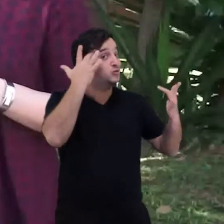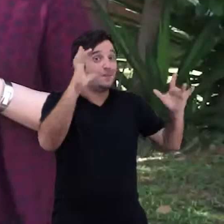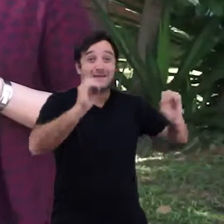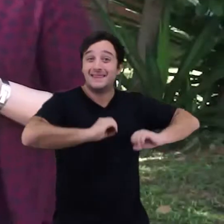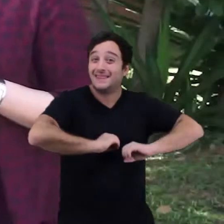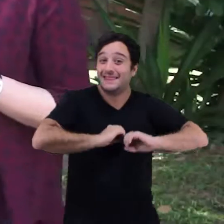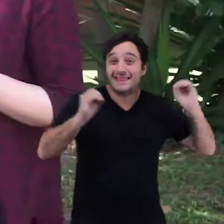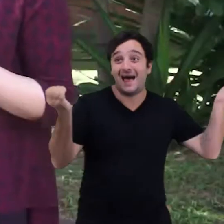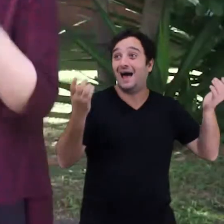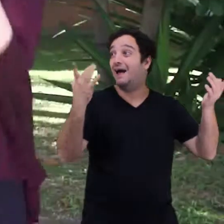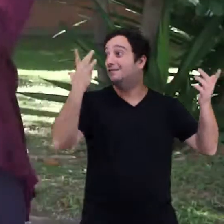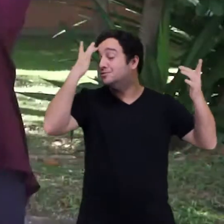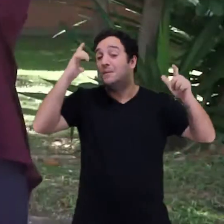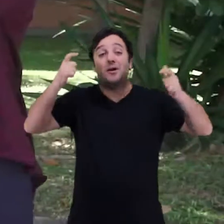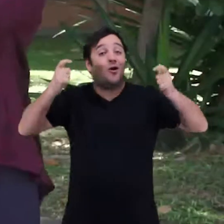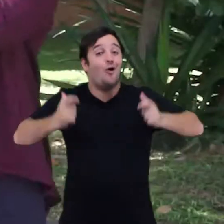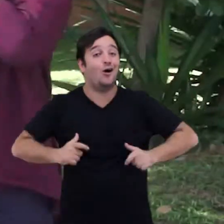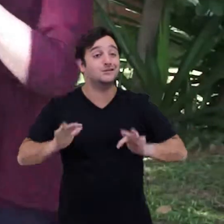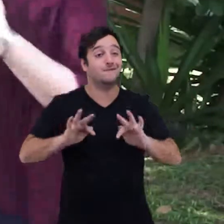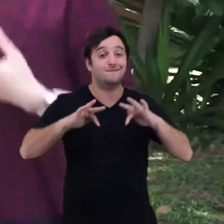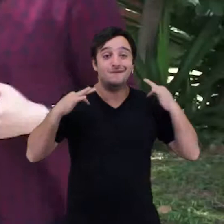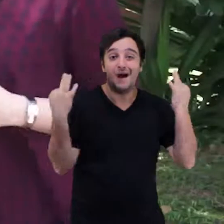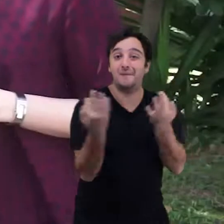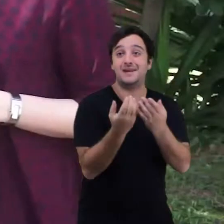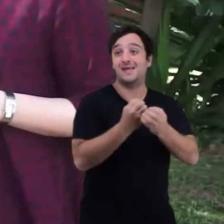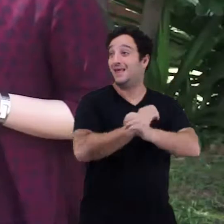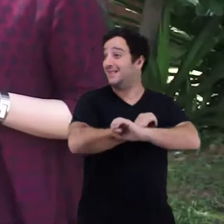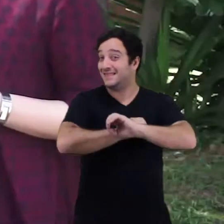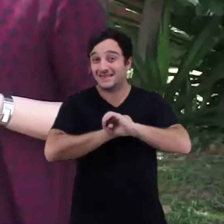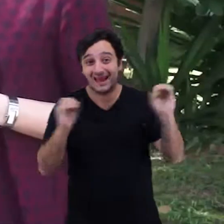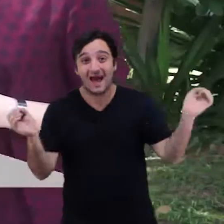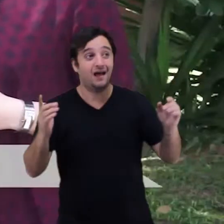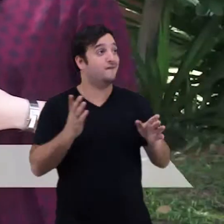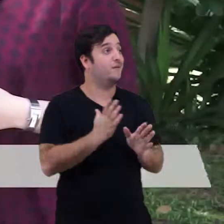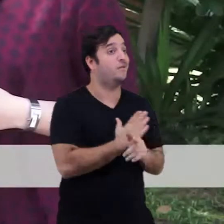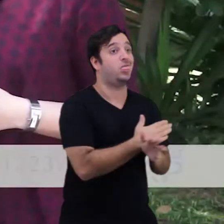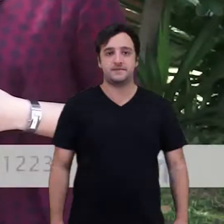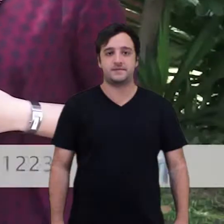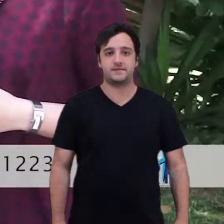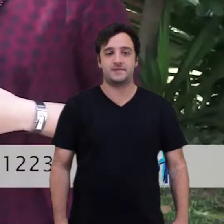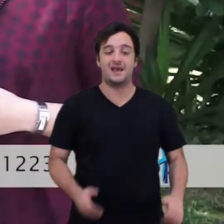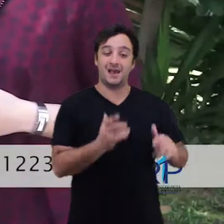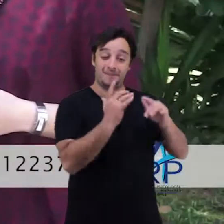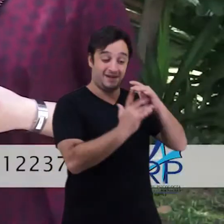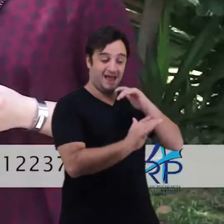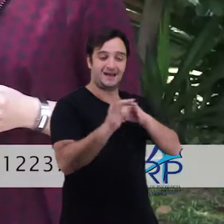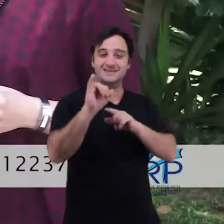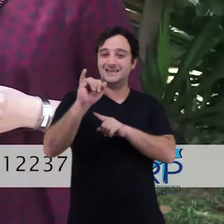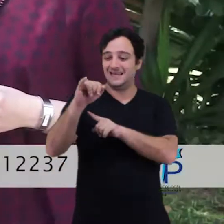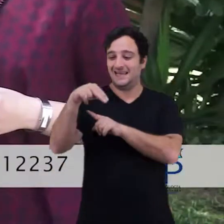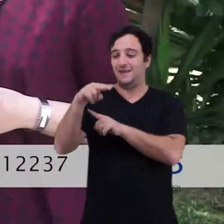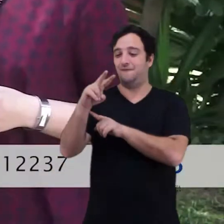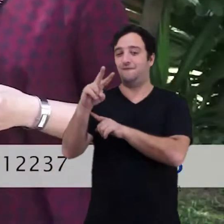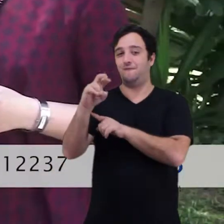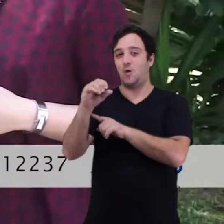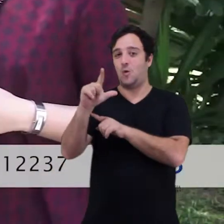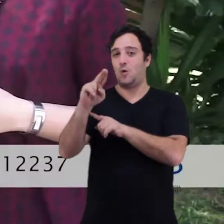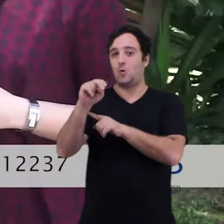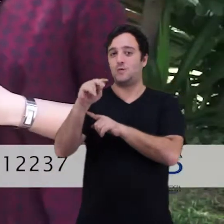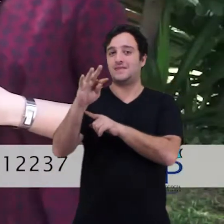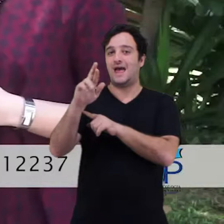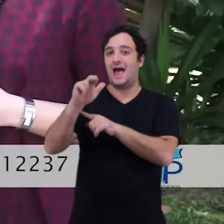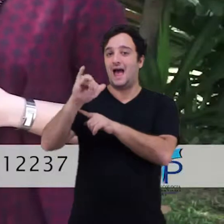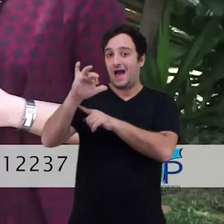pegando então o imigrante involuntário que a Maria fala, né, a gente tem a categoria refugiado, né, que é uma categoria, é um